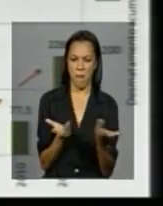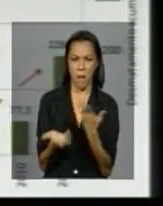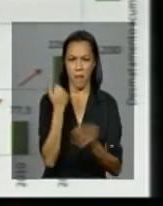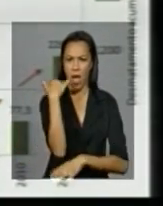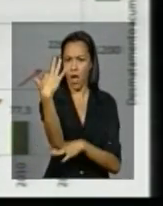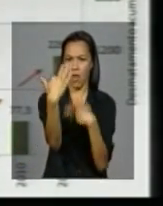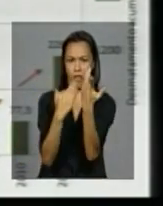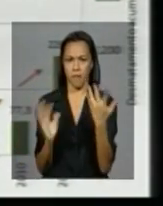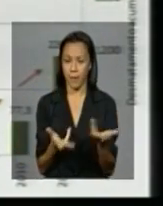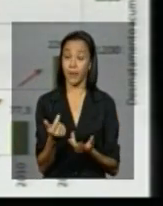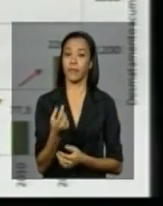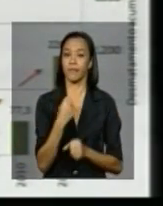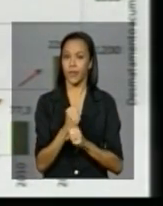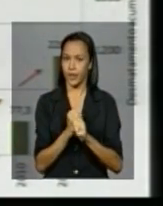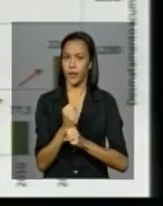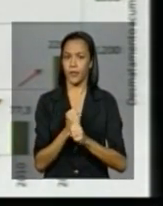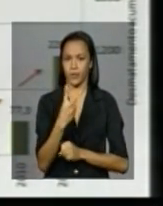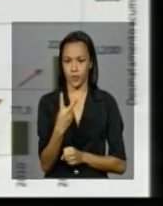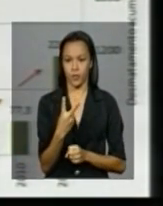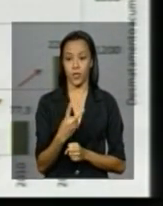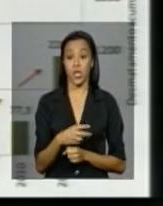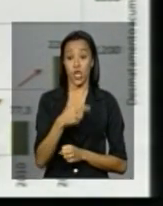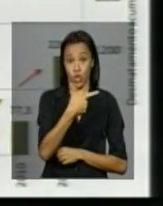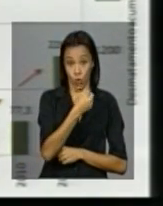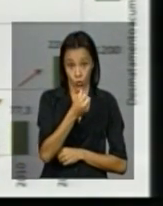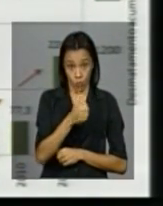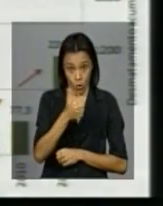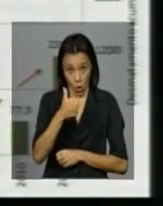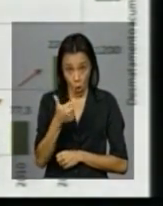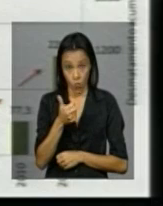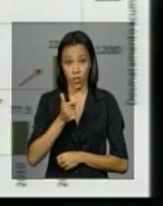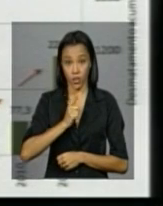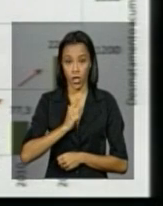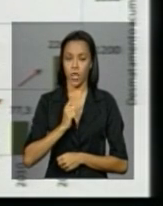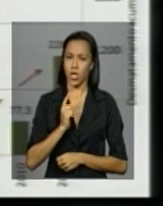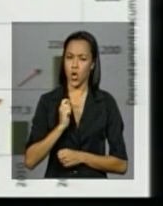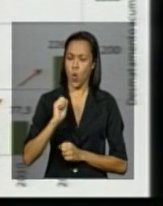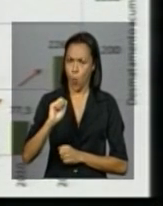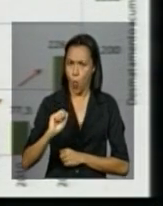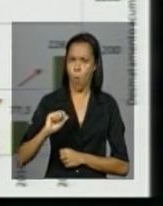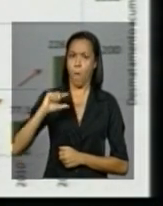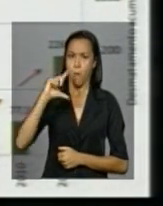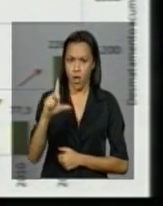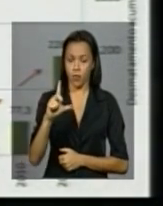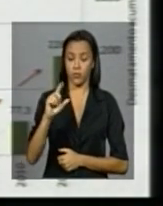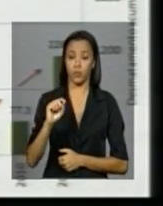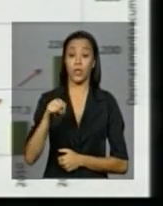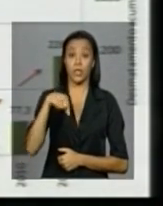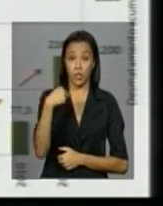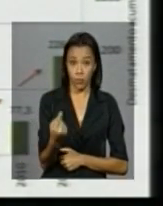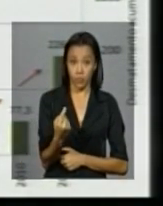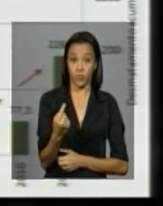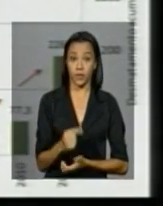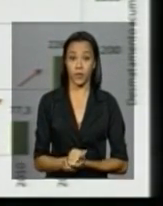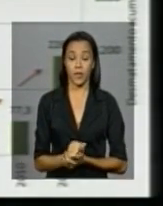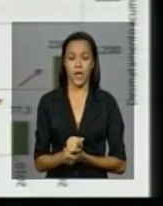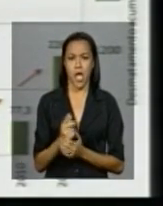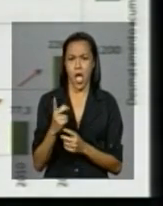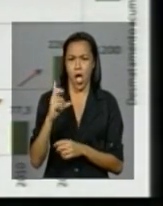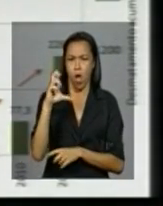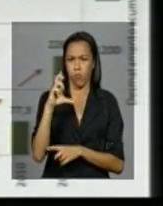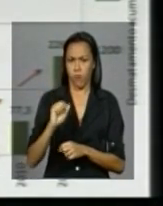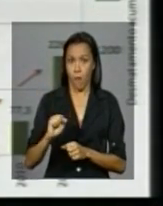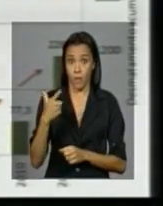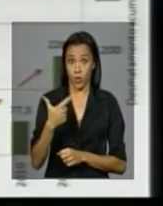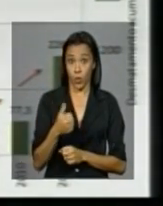tá em dois anos em 2011 tem um aumento do desmatamento e o desmatamento Esse aumento desmatamento é maior ou